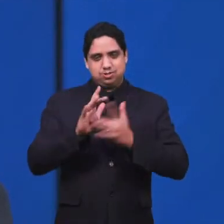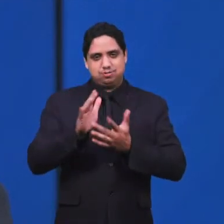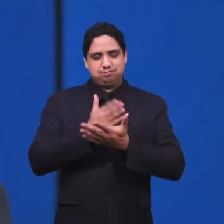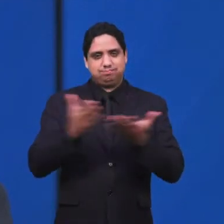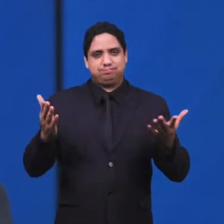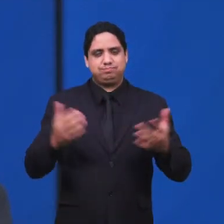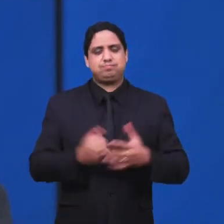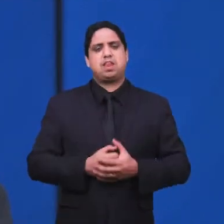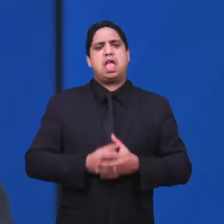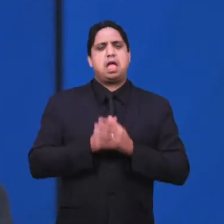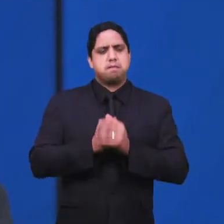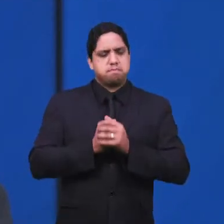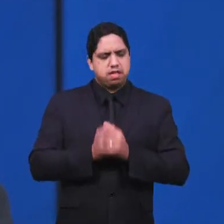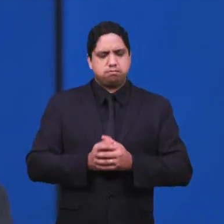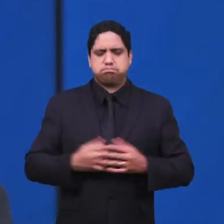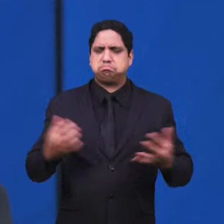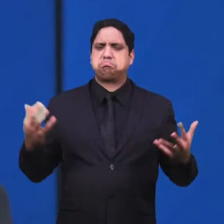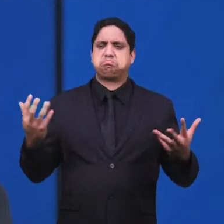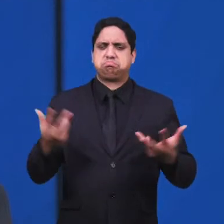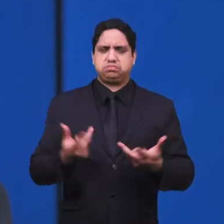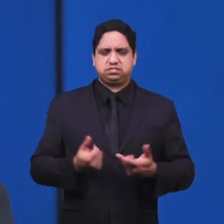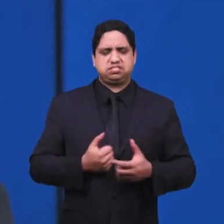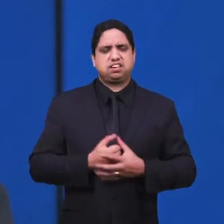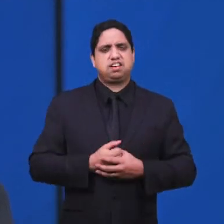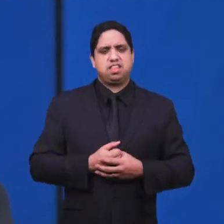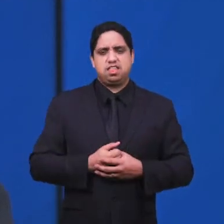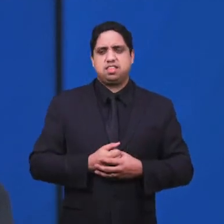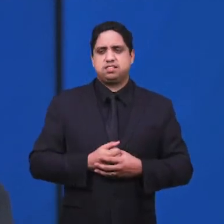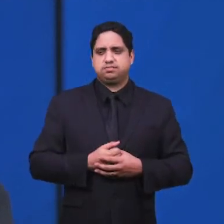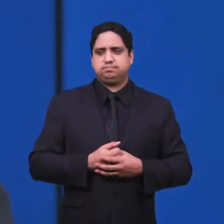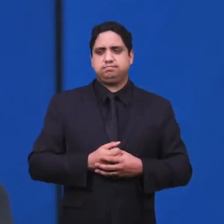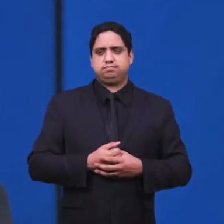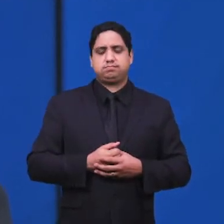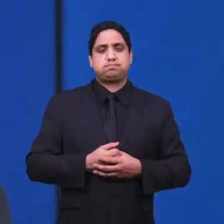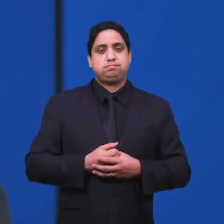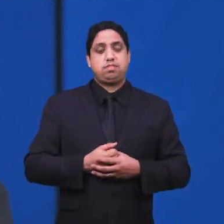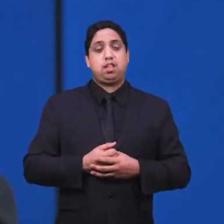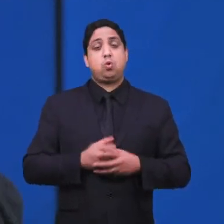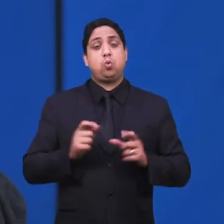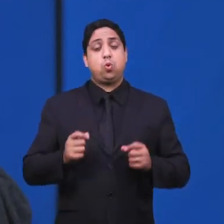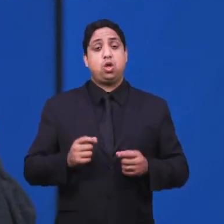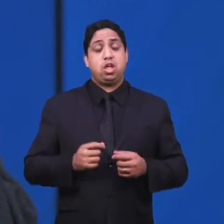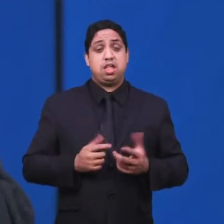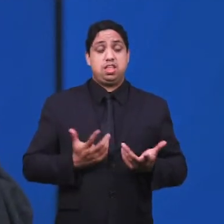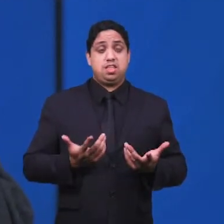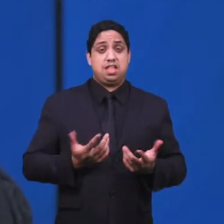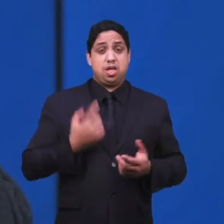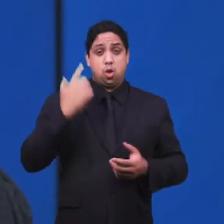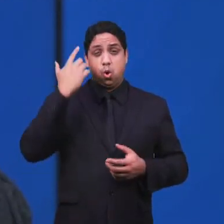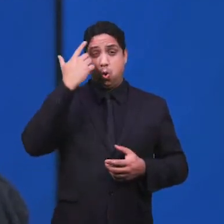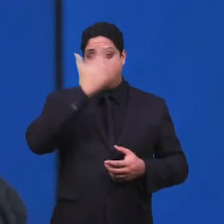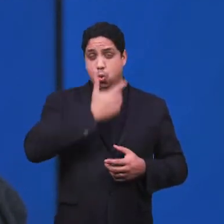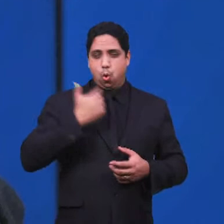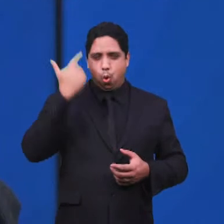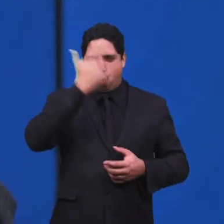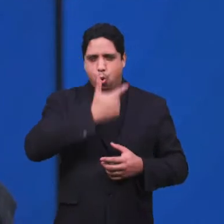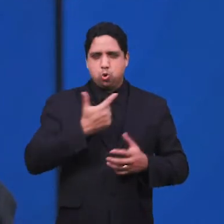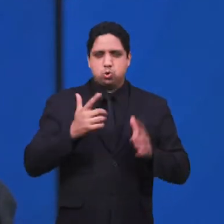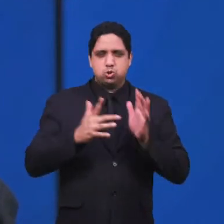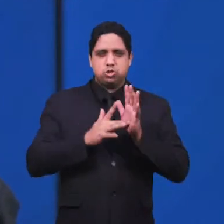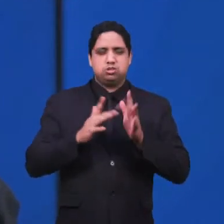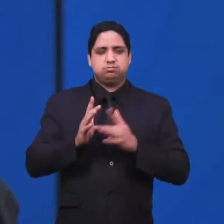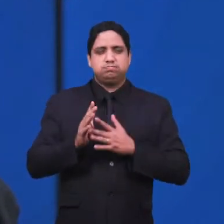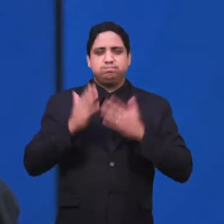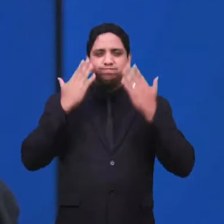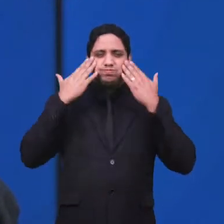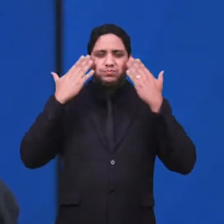Marcos Paulo, que maravilha isso, né? Na verdade, as faces do Senhor, quer dizer, um lado e o outro, né, da face do Senhor, é